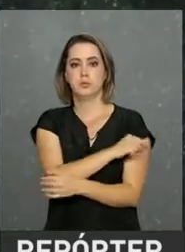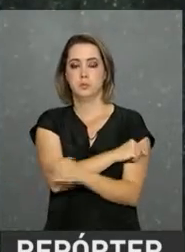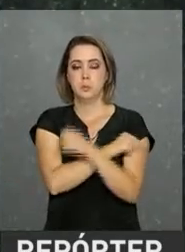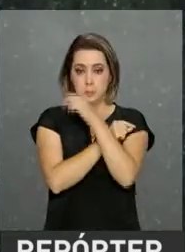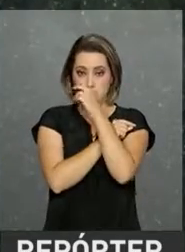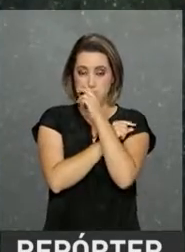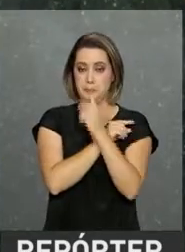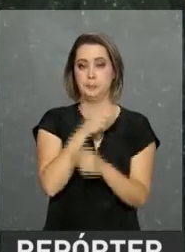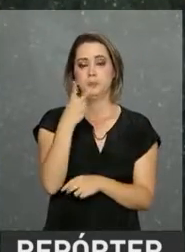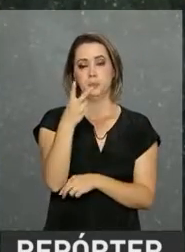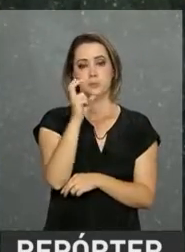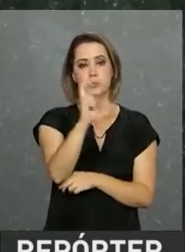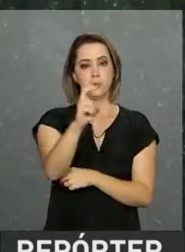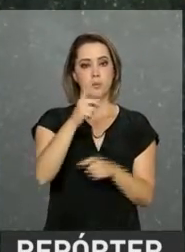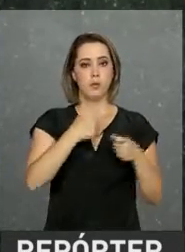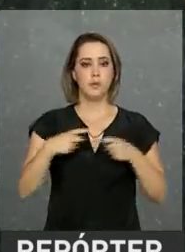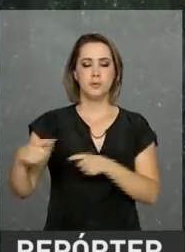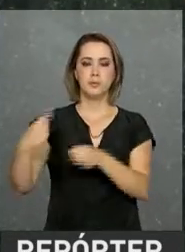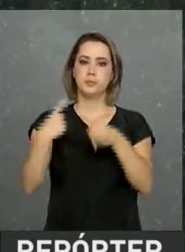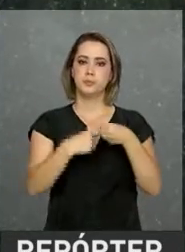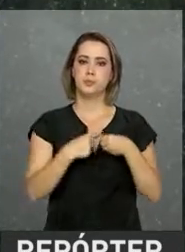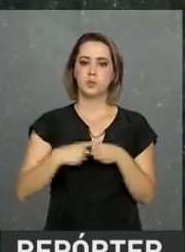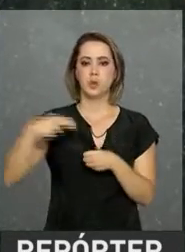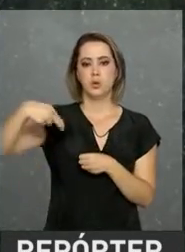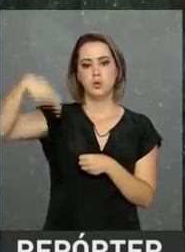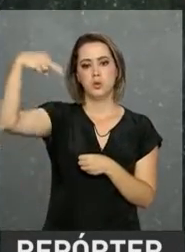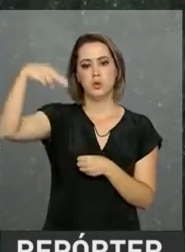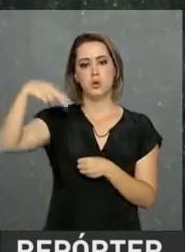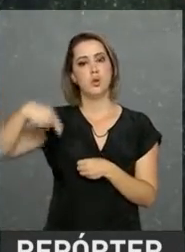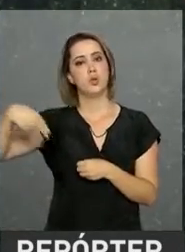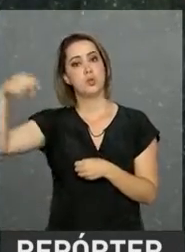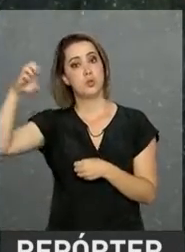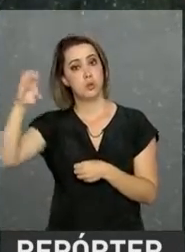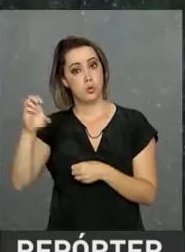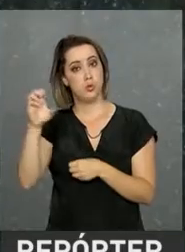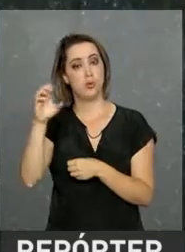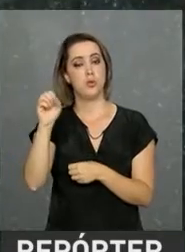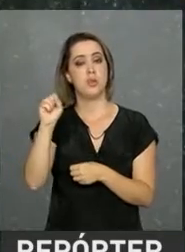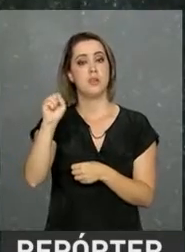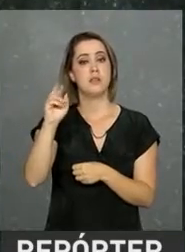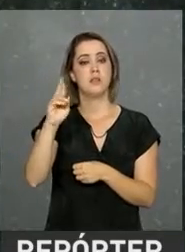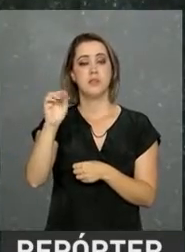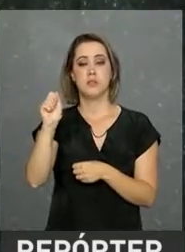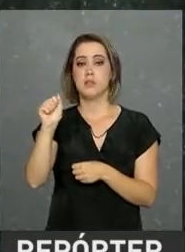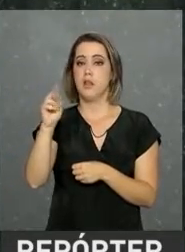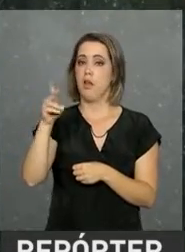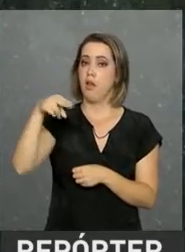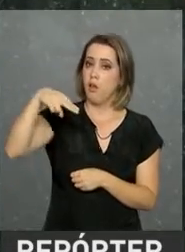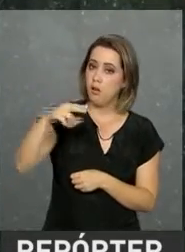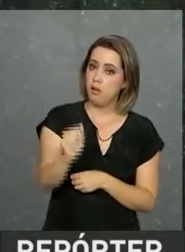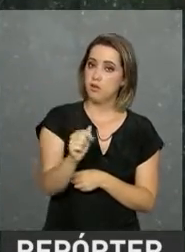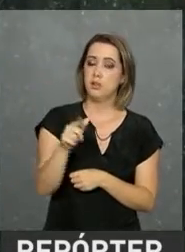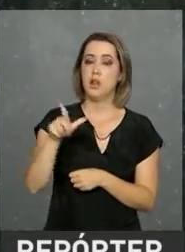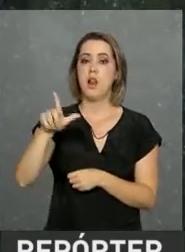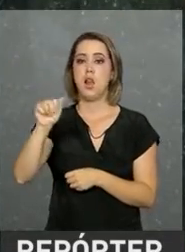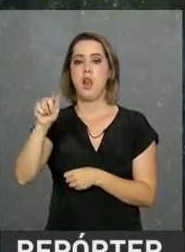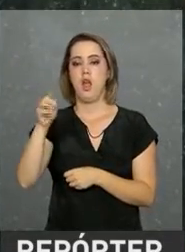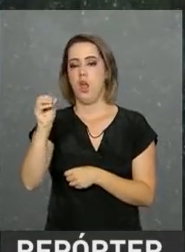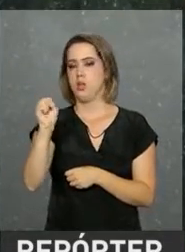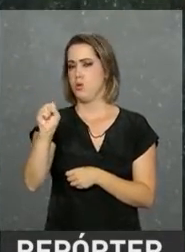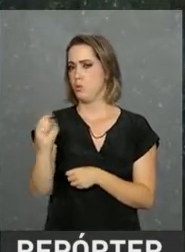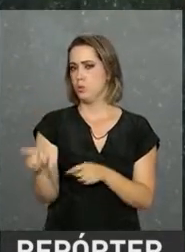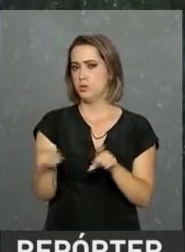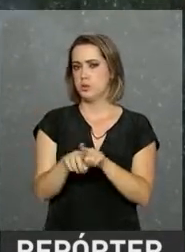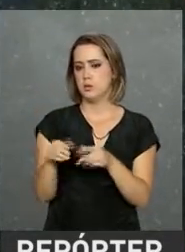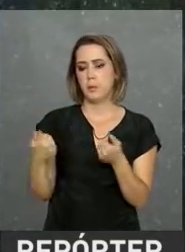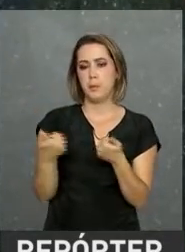municípios estratégicos, nas regiões Norte, Noroeste, Serrana, região dos Lagos e também no entorno